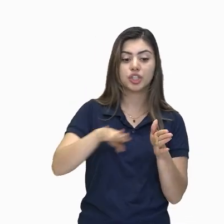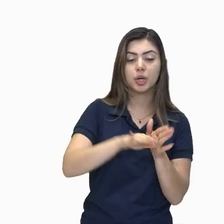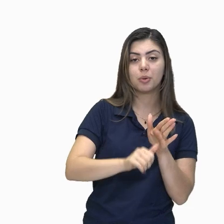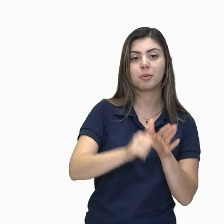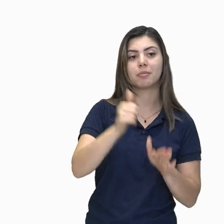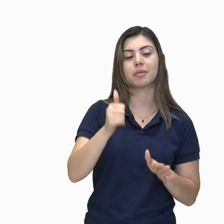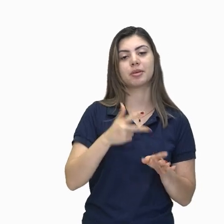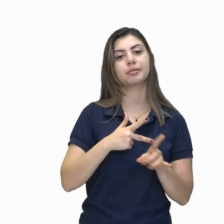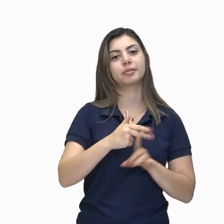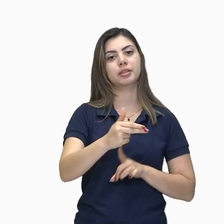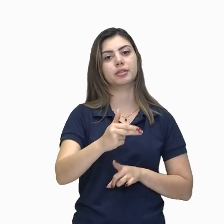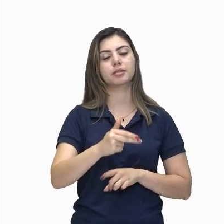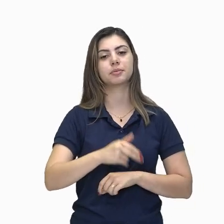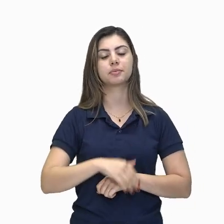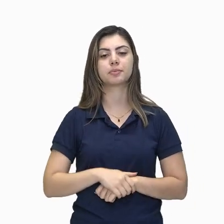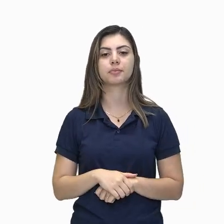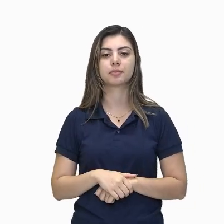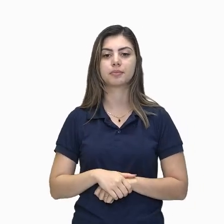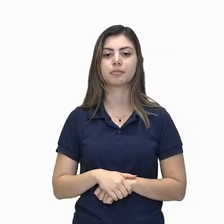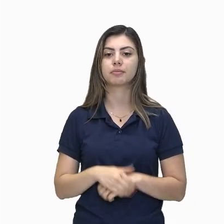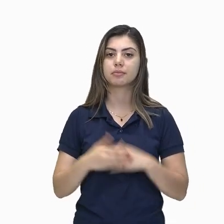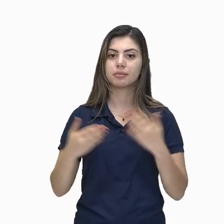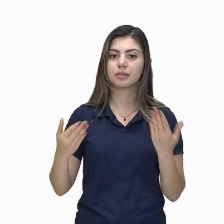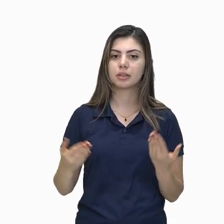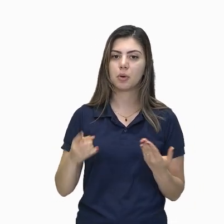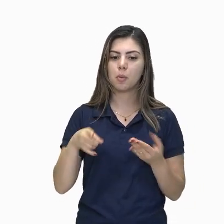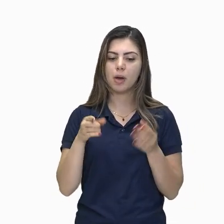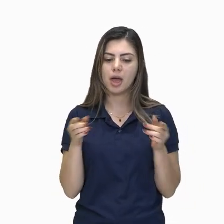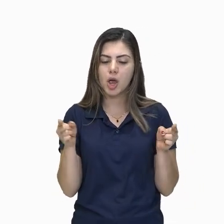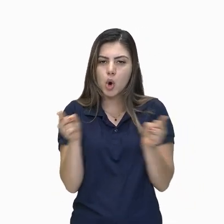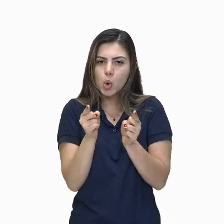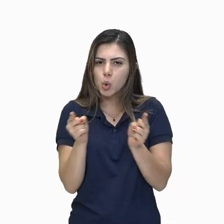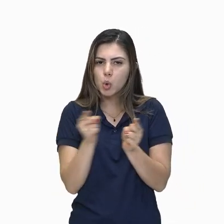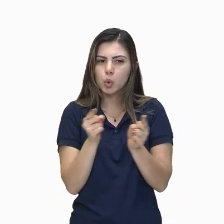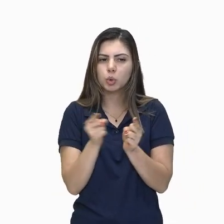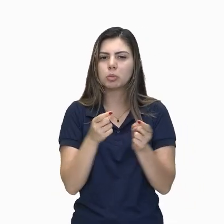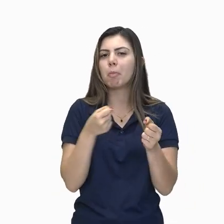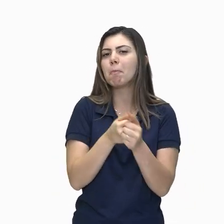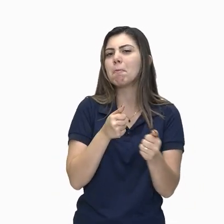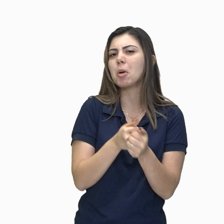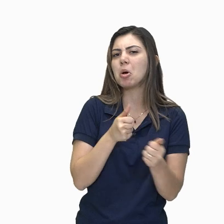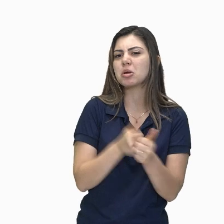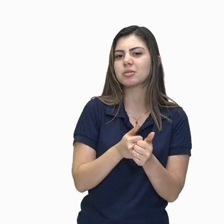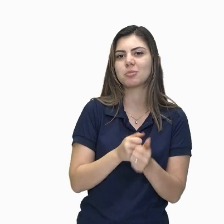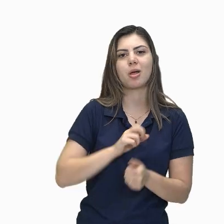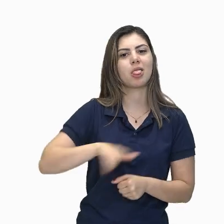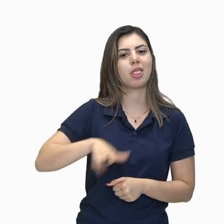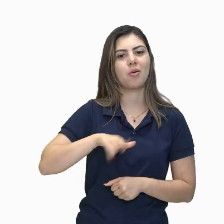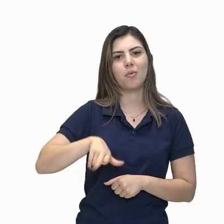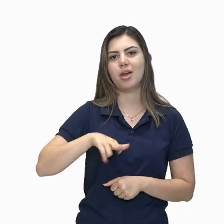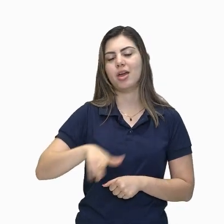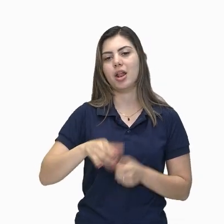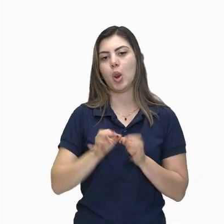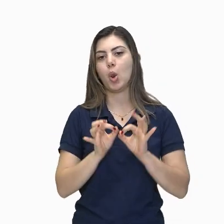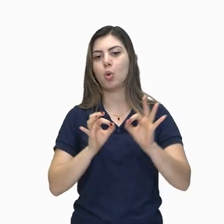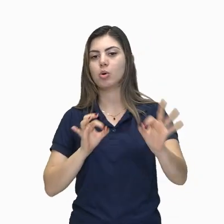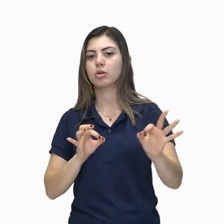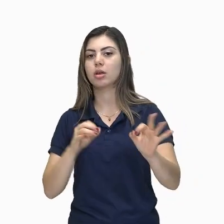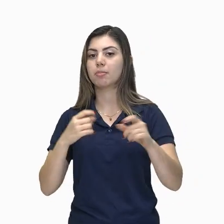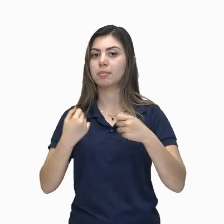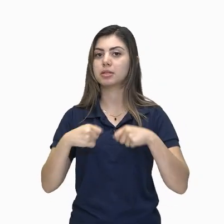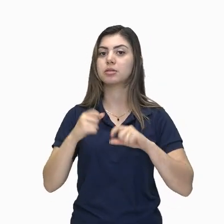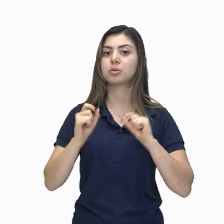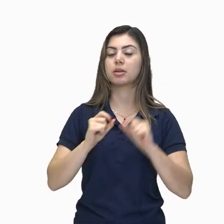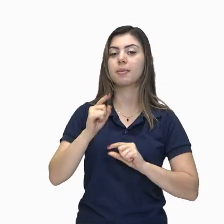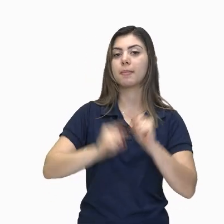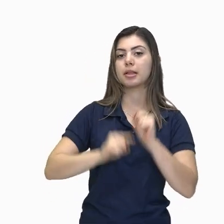vence. Ok, gente? E não é uma distância pequenininha assim, não. Ó. Todos eles estão aí, ó, presos, estão usando uma sacolinha aí atrás